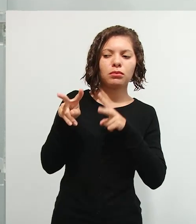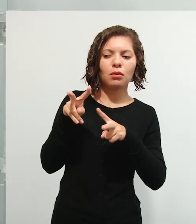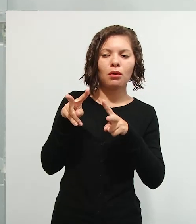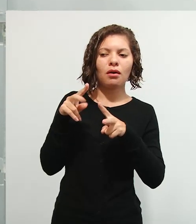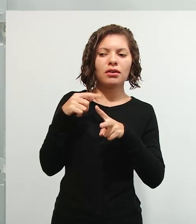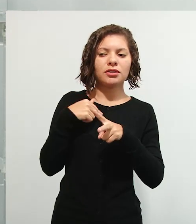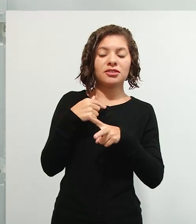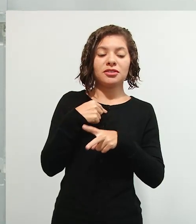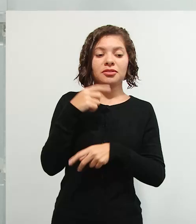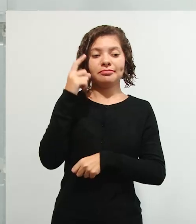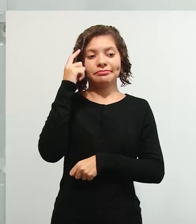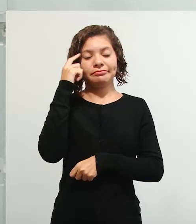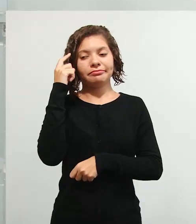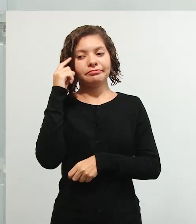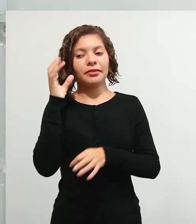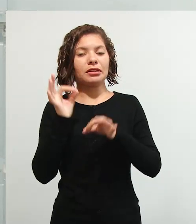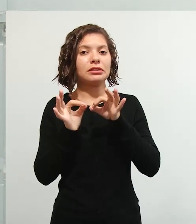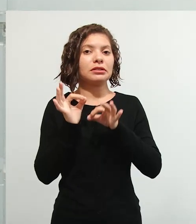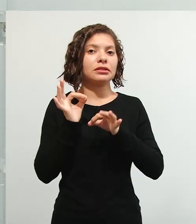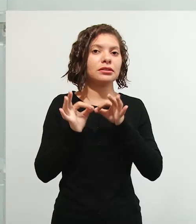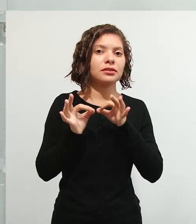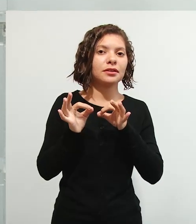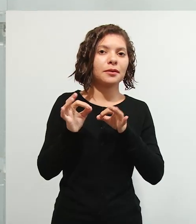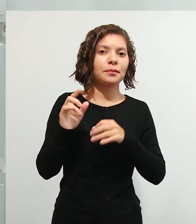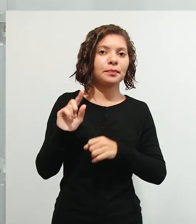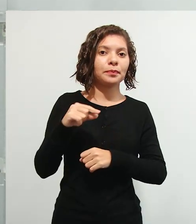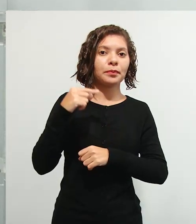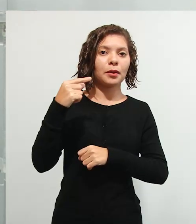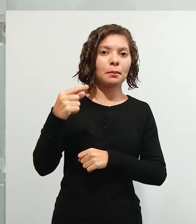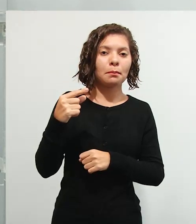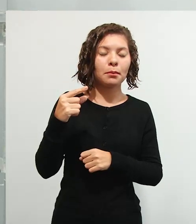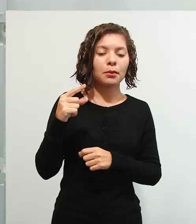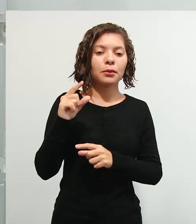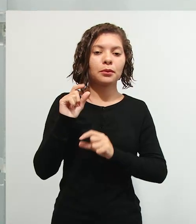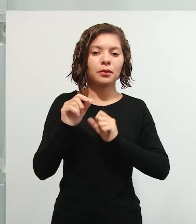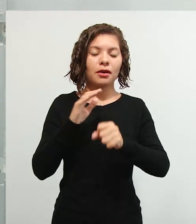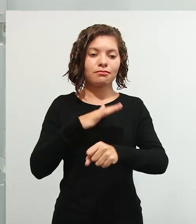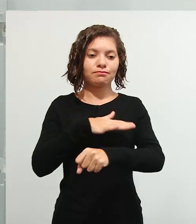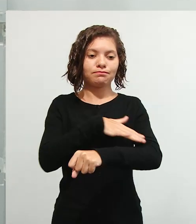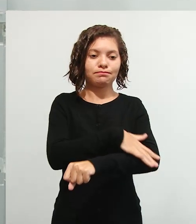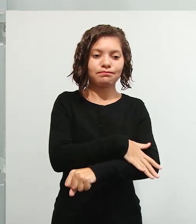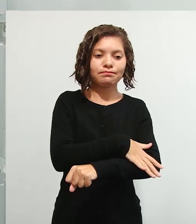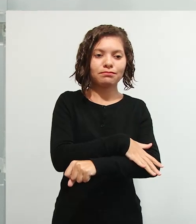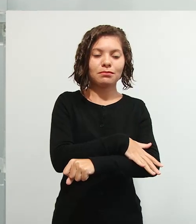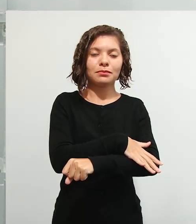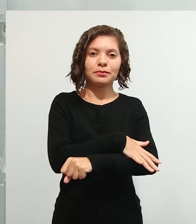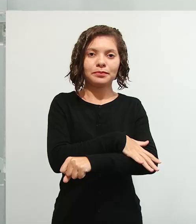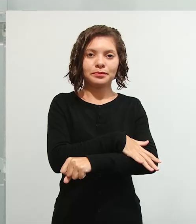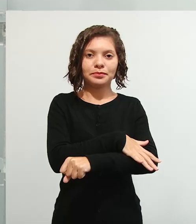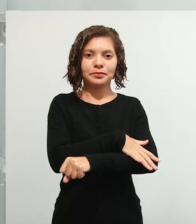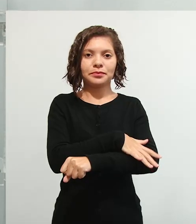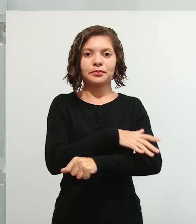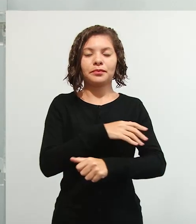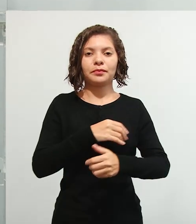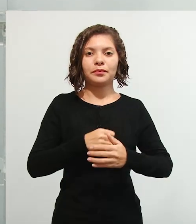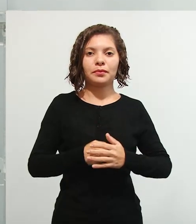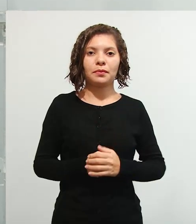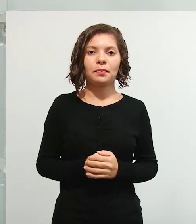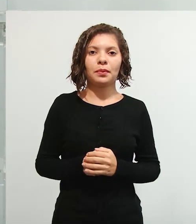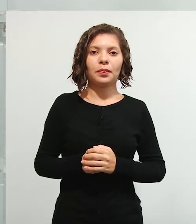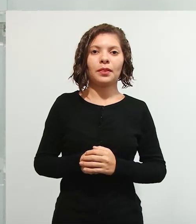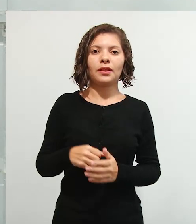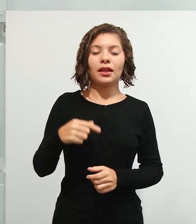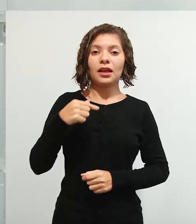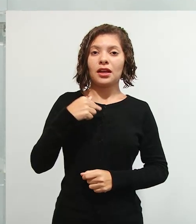esse julgamento é colocado em marcha, ou seja, ele sai do meu ser, digamos assim, e ele